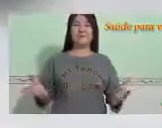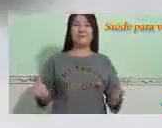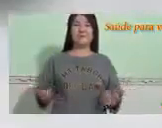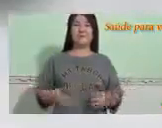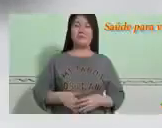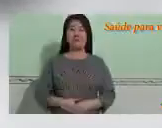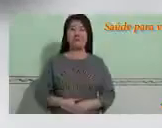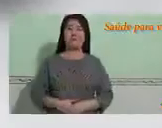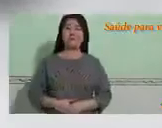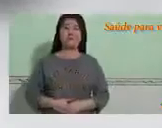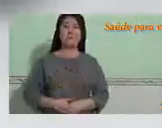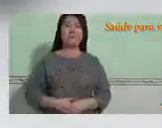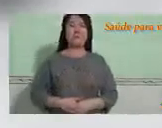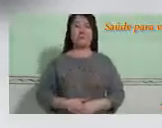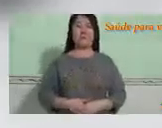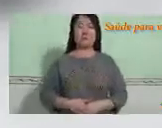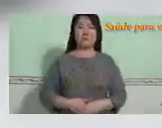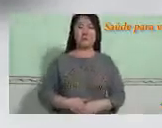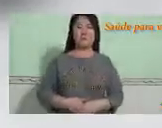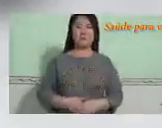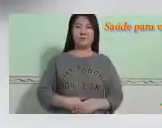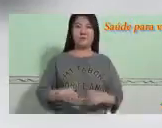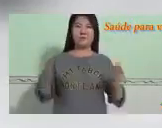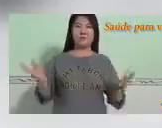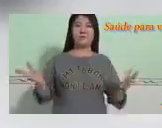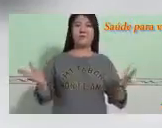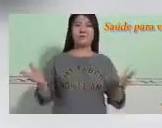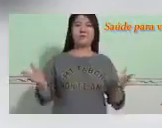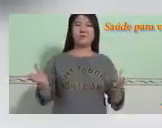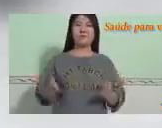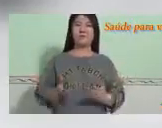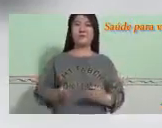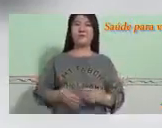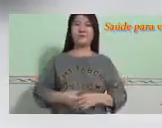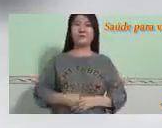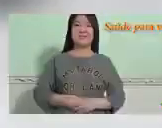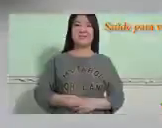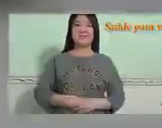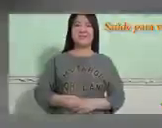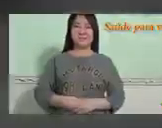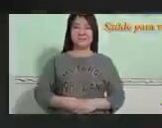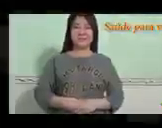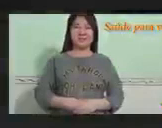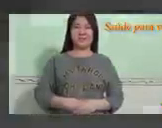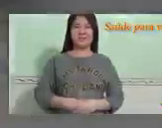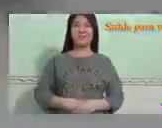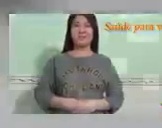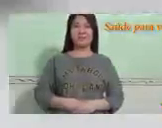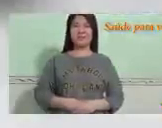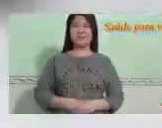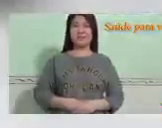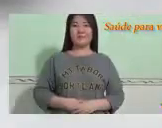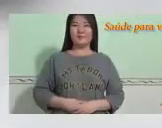apesar de ser um procedimento seguro veicular histeroscopia cirúrgica canon é indicada para mulheres com câncer do colo